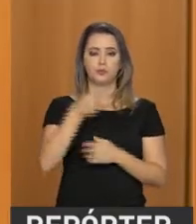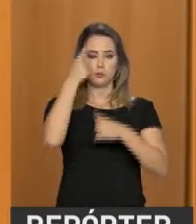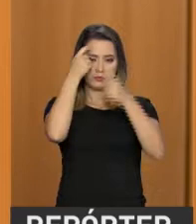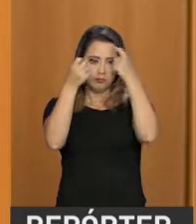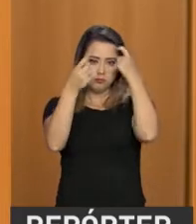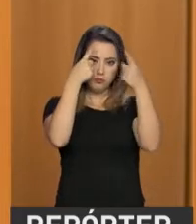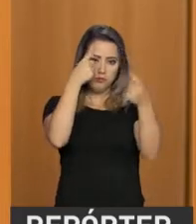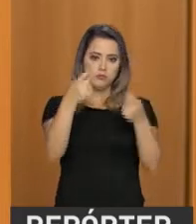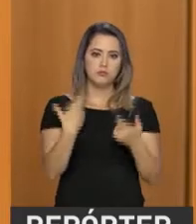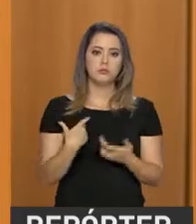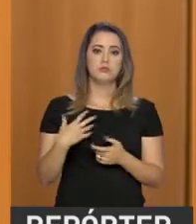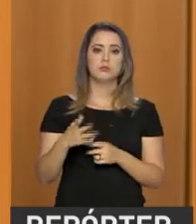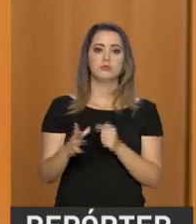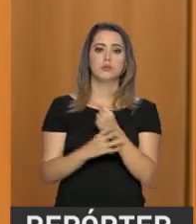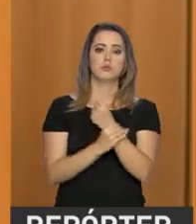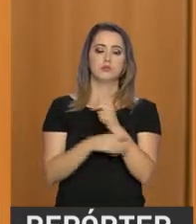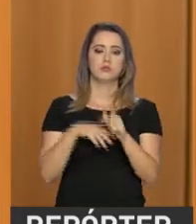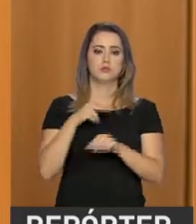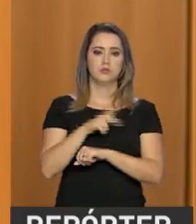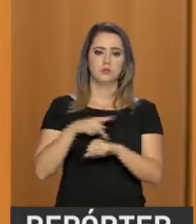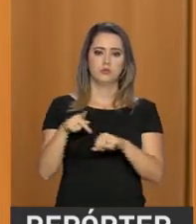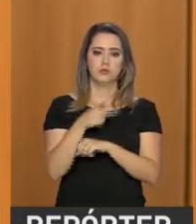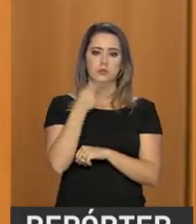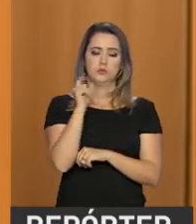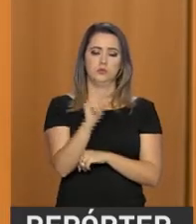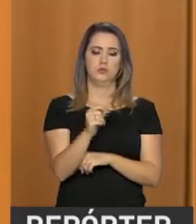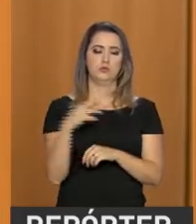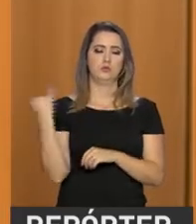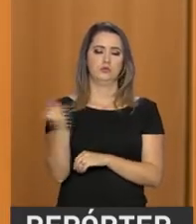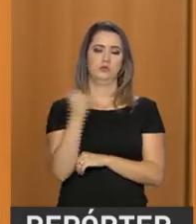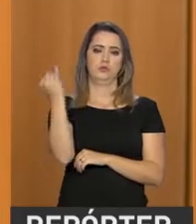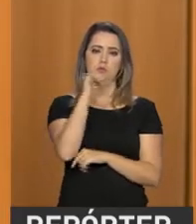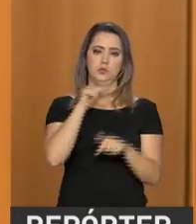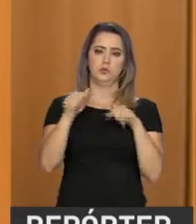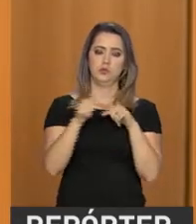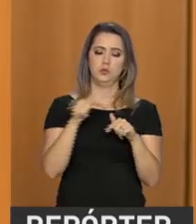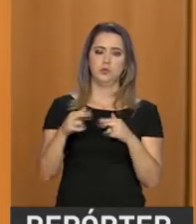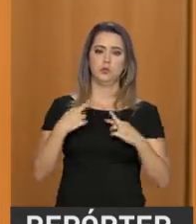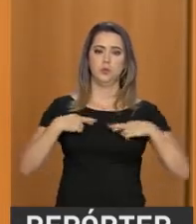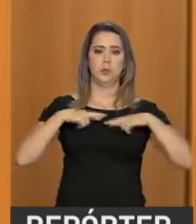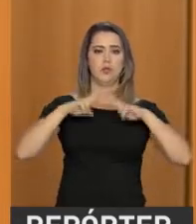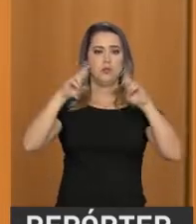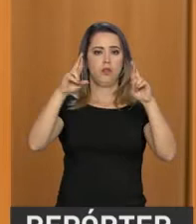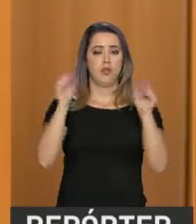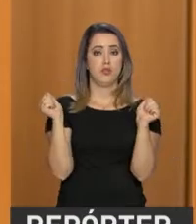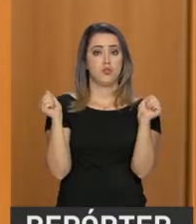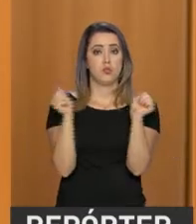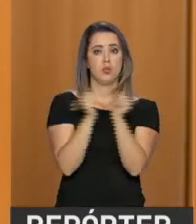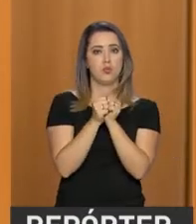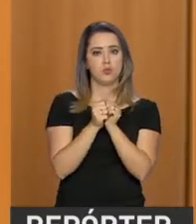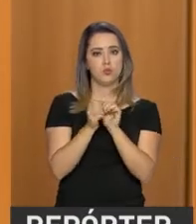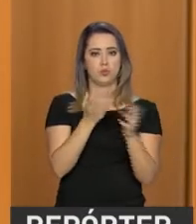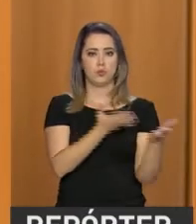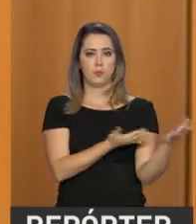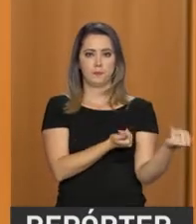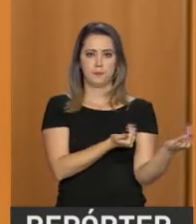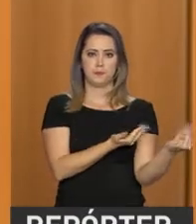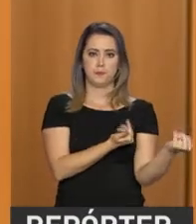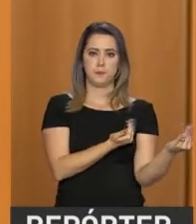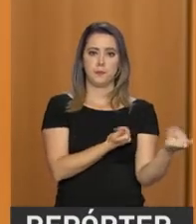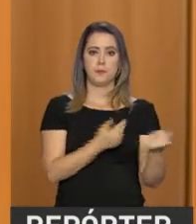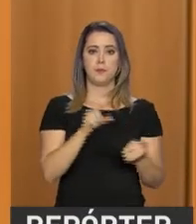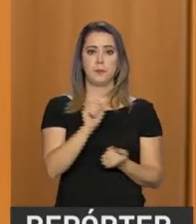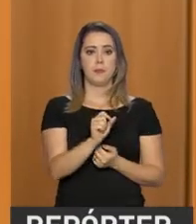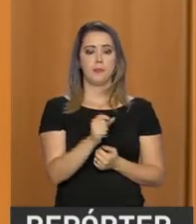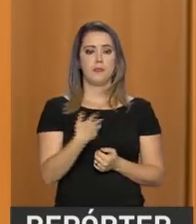violência e a segurança do país e falou sobre a importância do trabalho da religião junto aos jovens. Segundo o